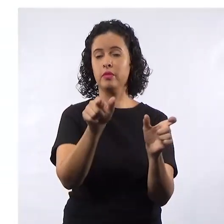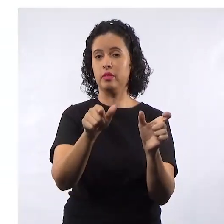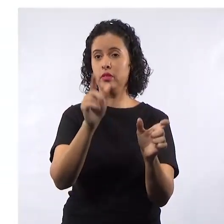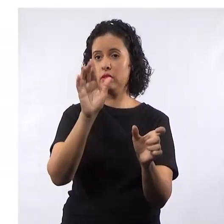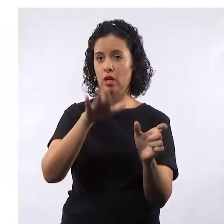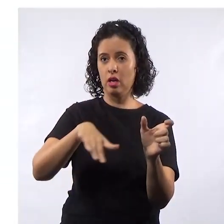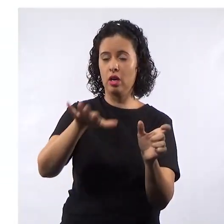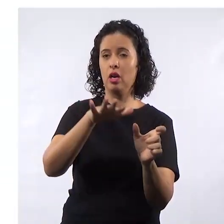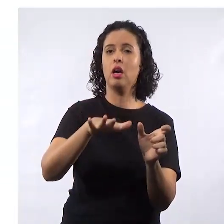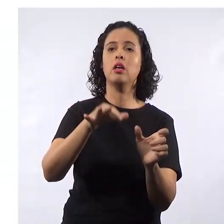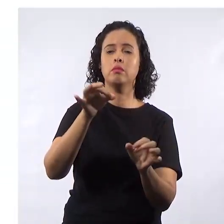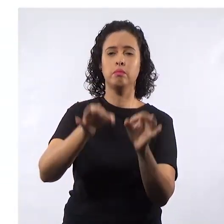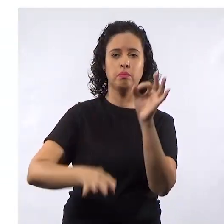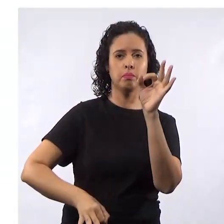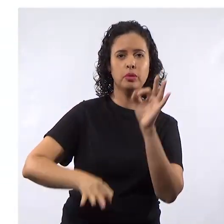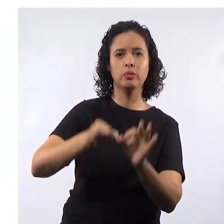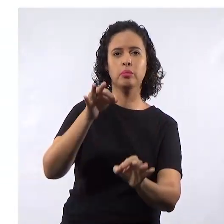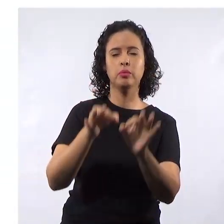doutrinadores, porque são